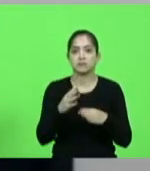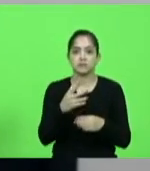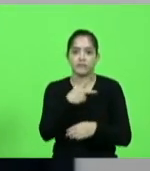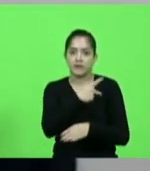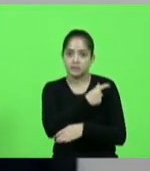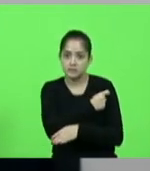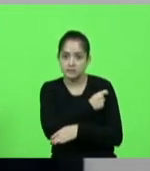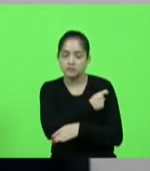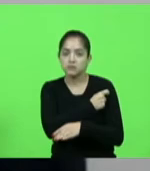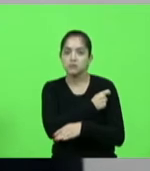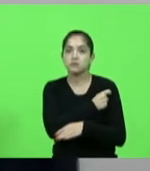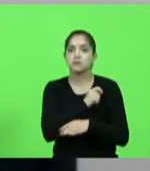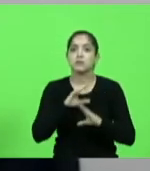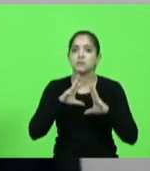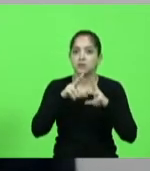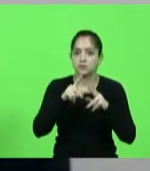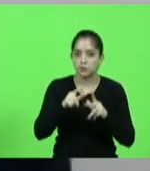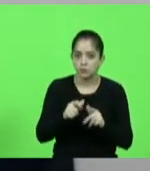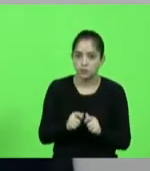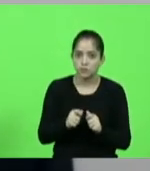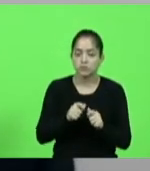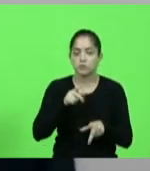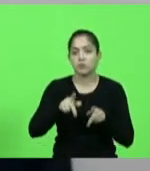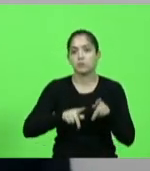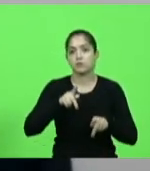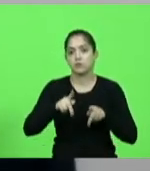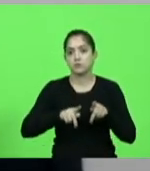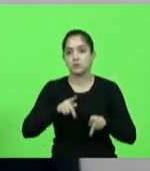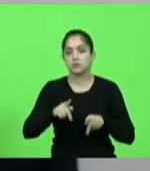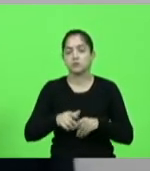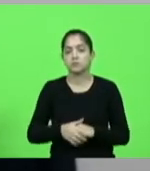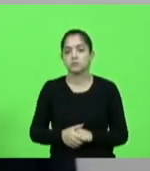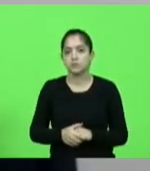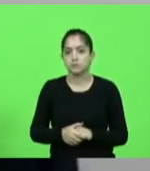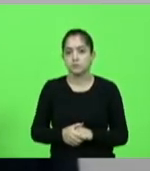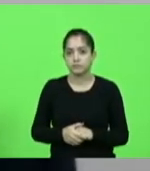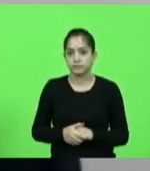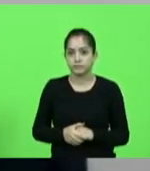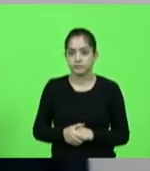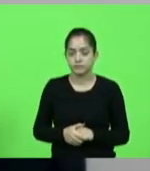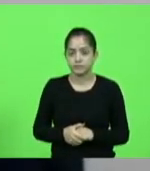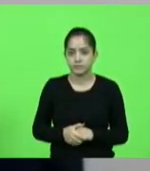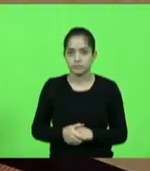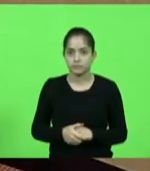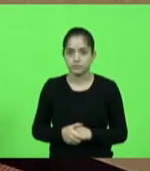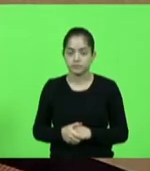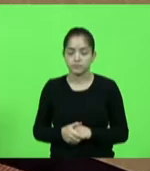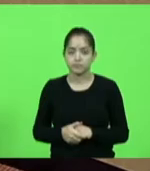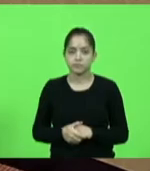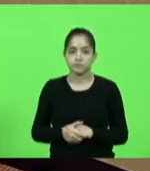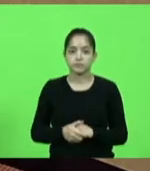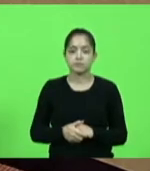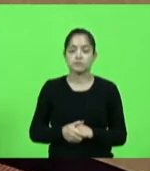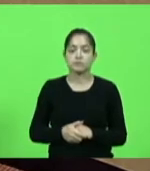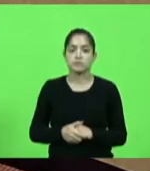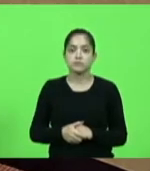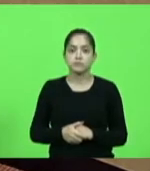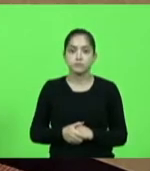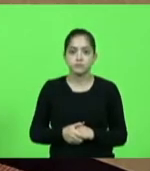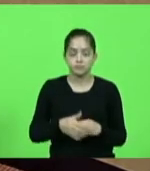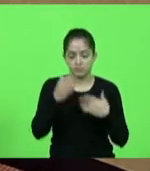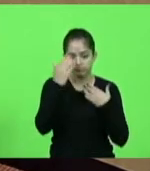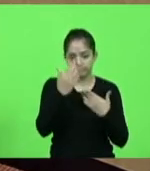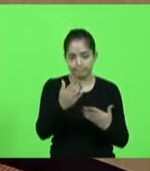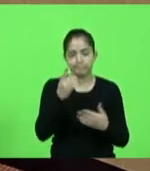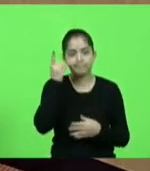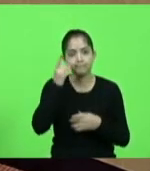podermos imunizar o quanto antes a população catarinense. Muito obrigado. Obrigado, deputado